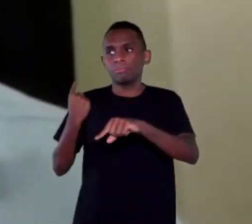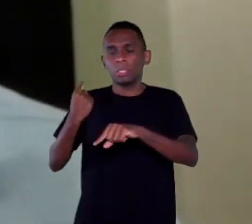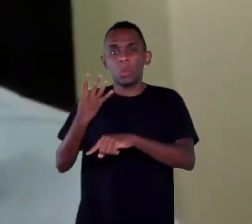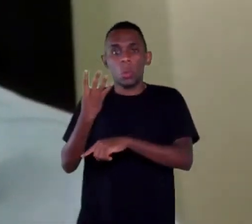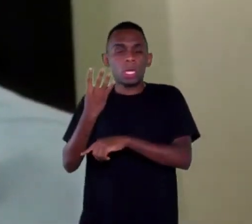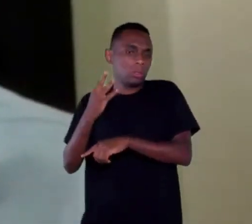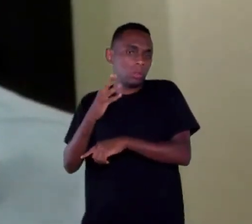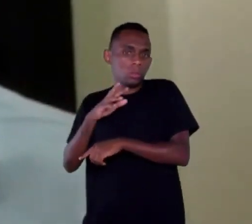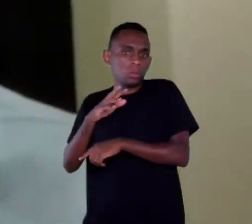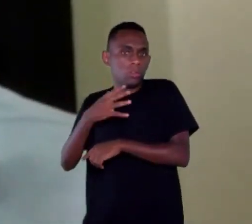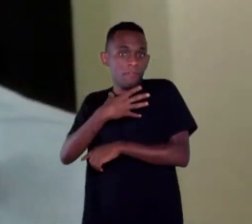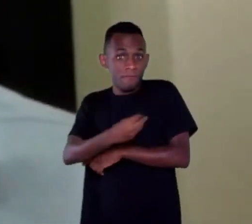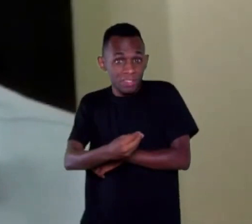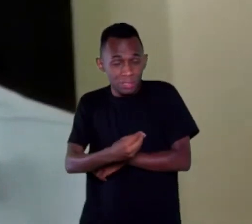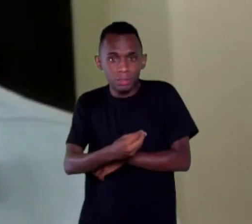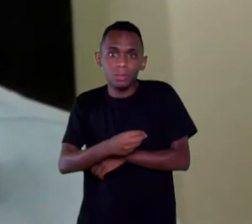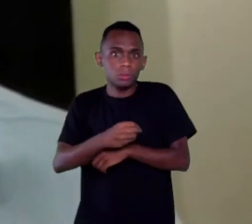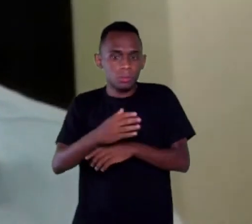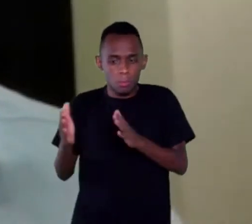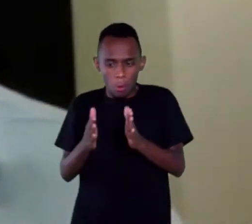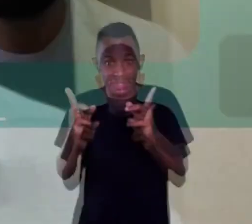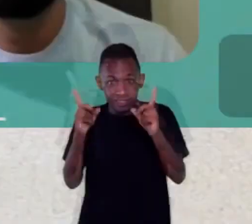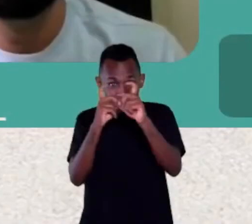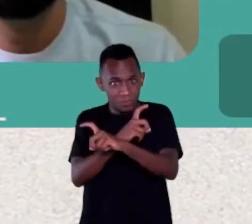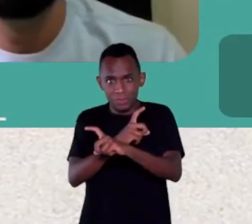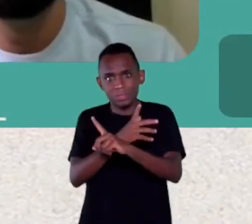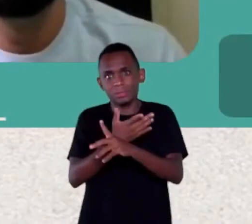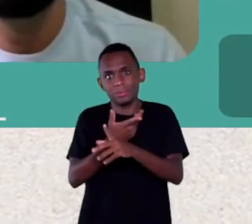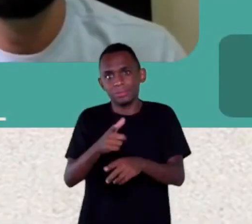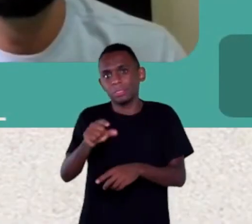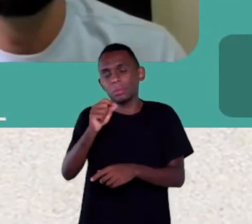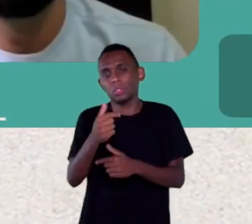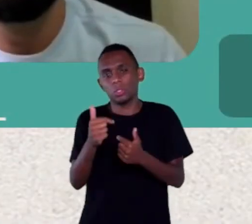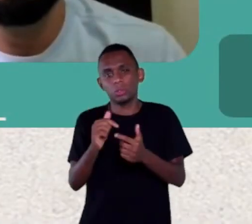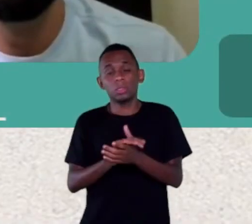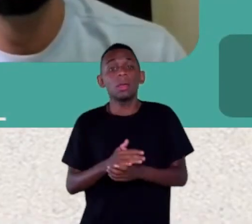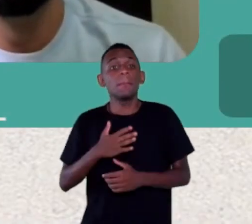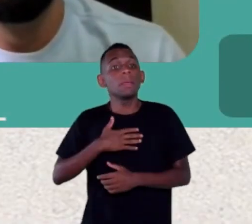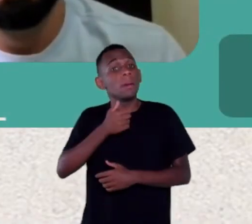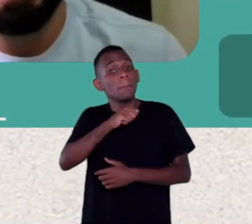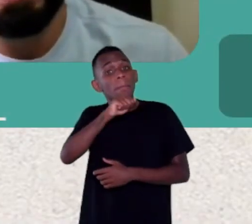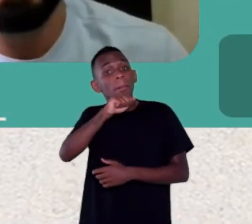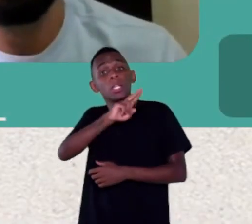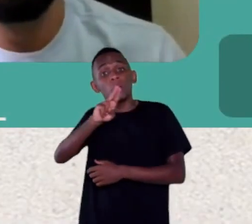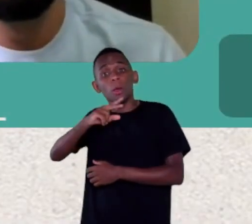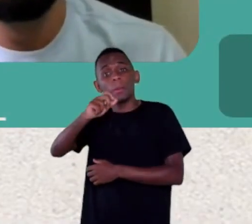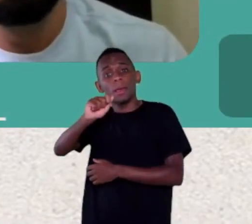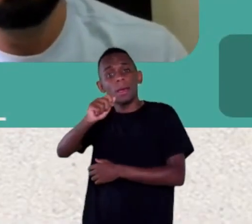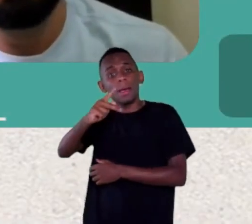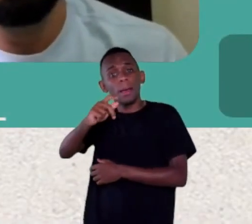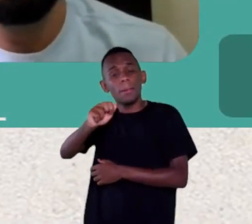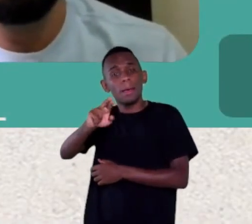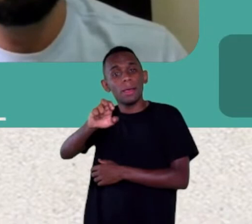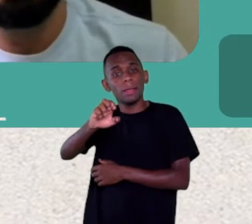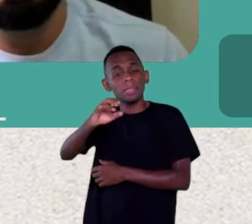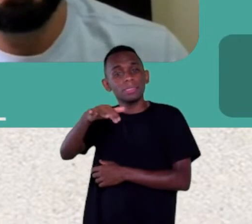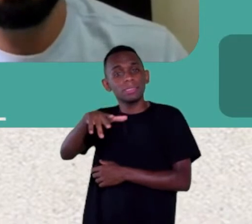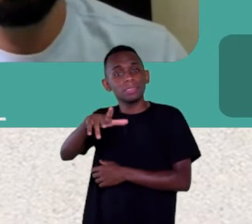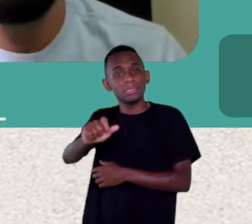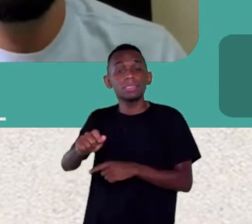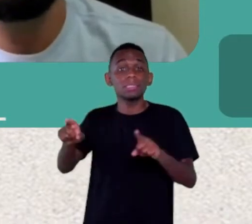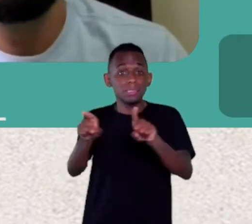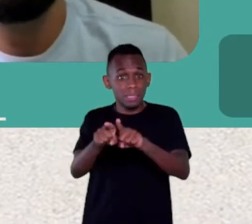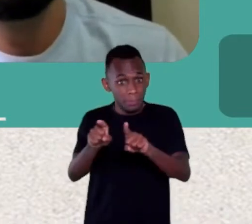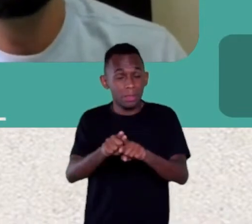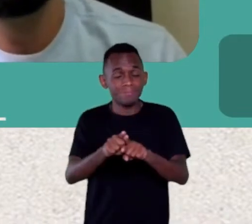difícil, então não tinha opção, não. Minha mãe chama Aparecida também. E hoje seria o aniversário dela.